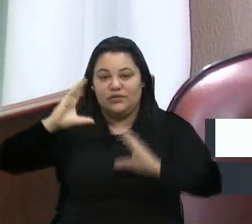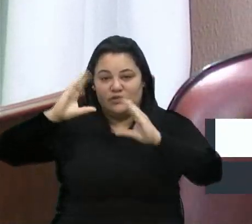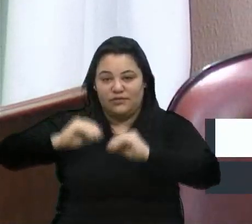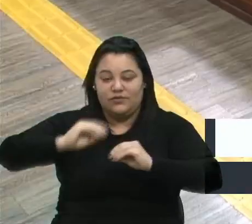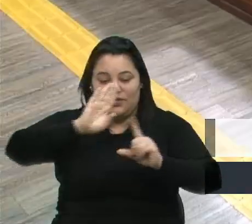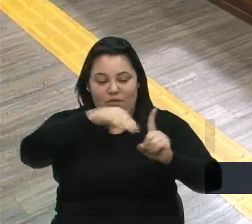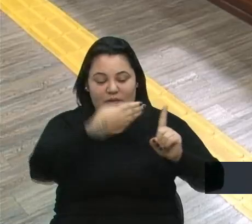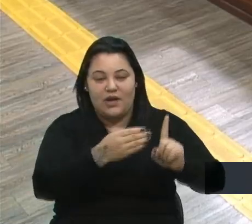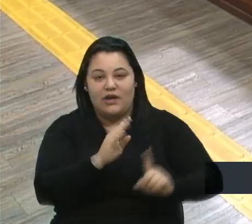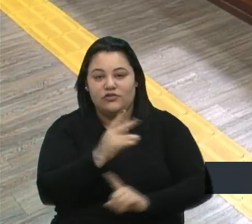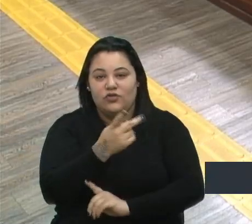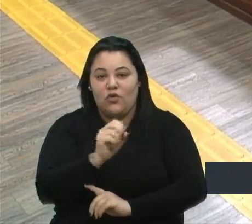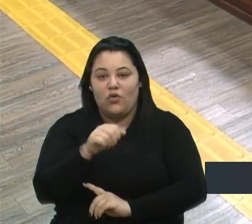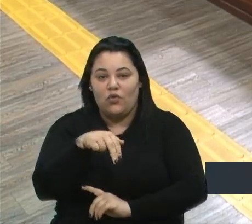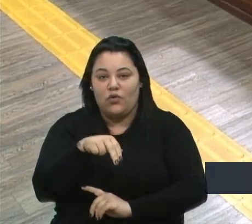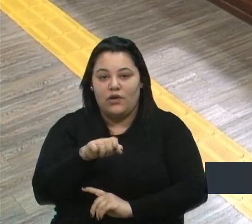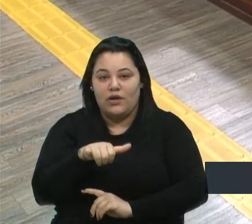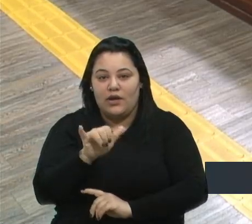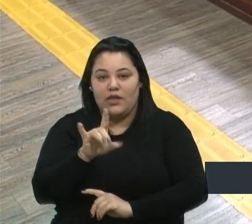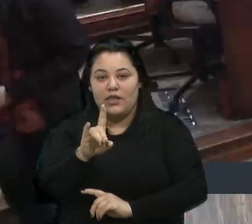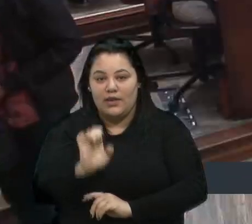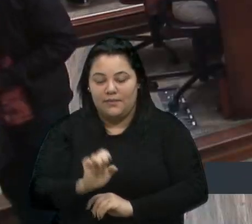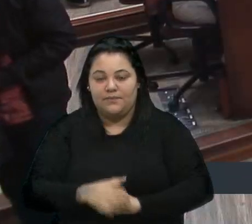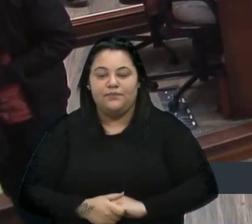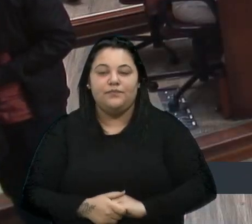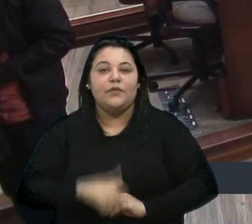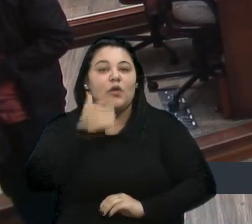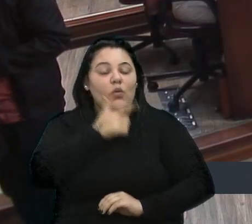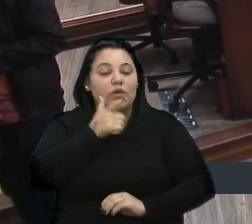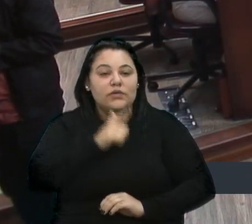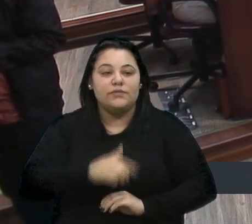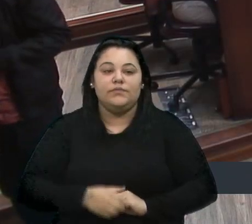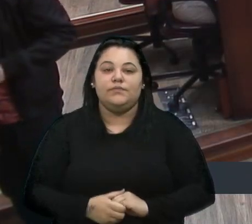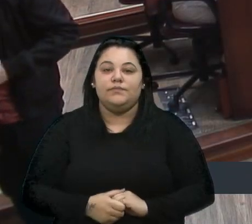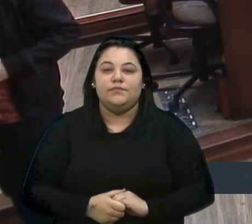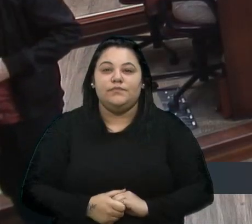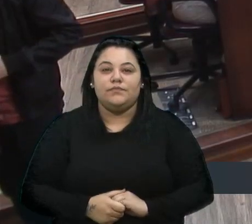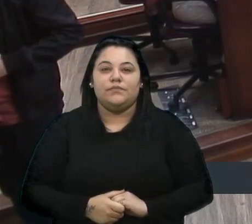Oneide. Lucas Carenhato com a palavra.